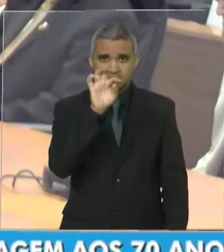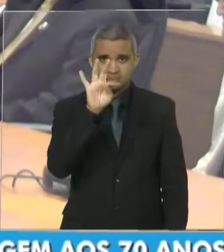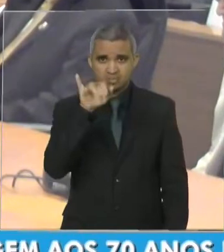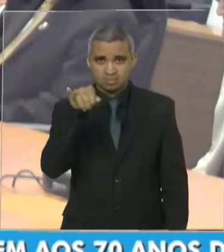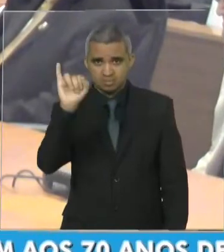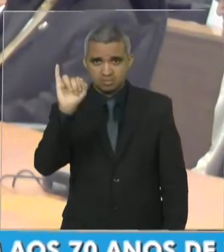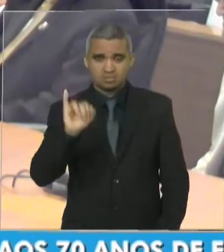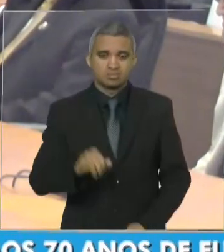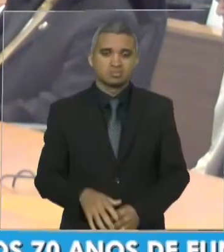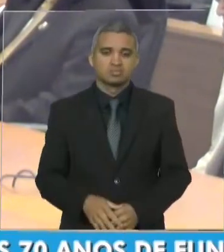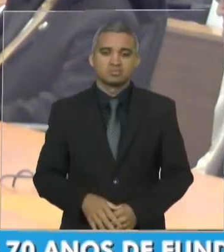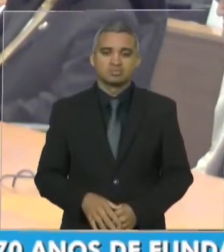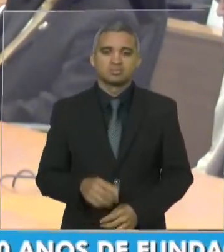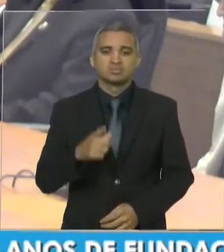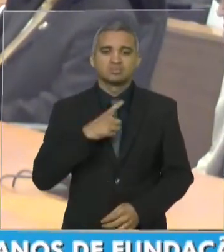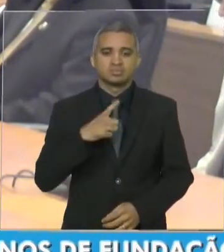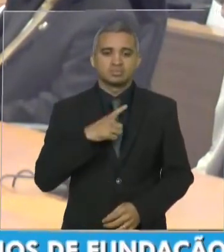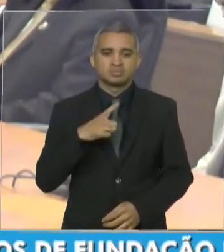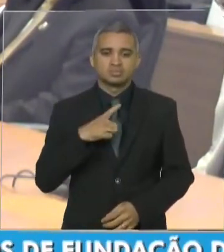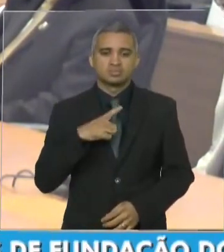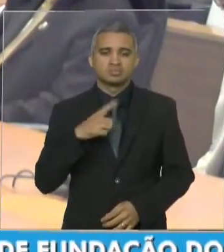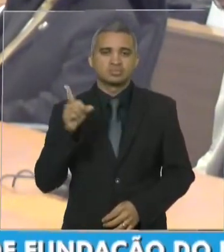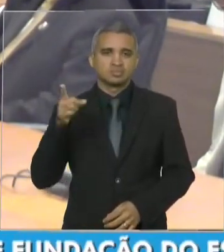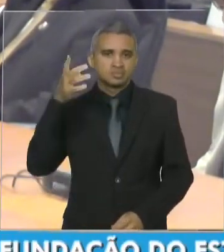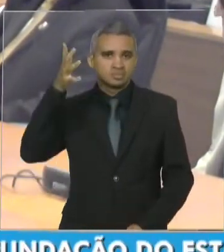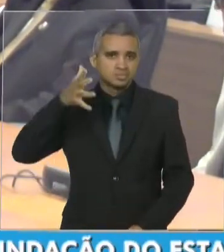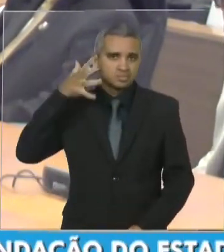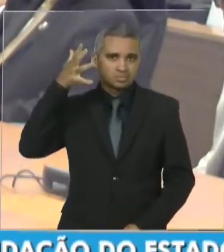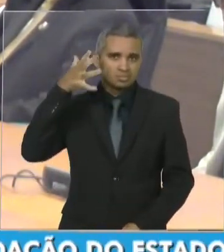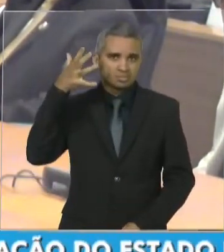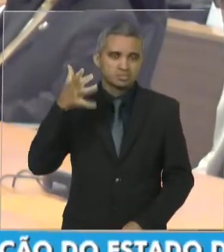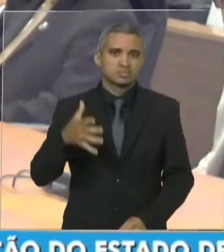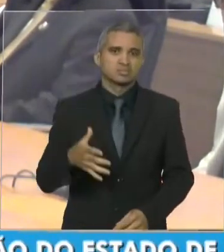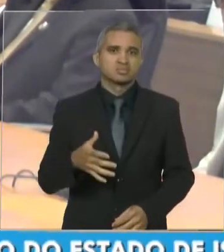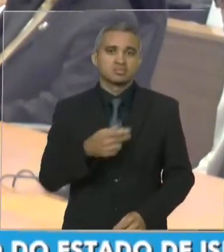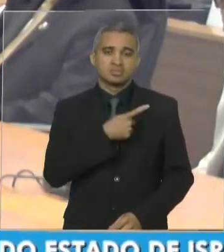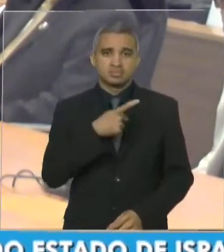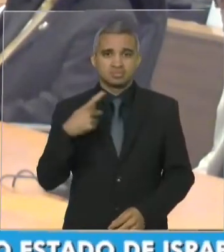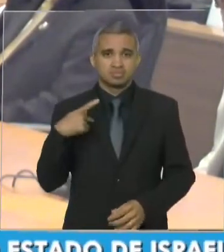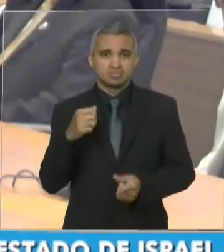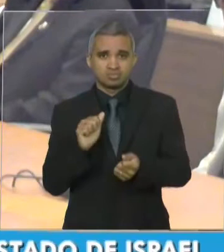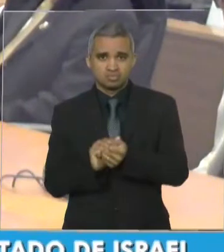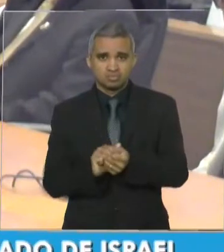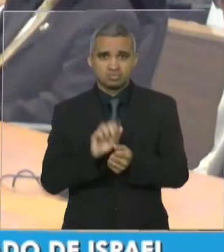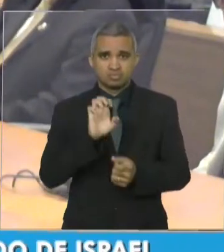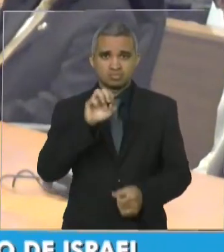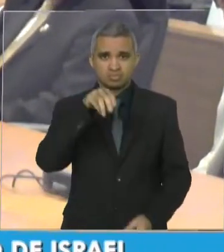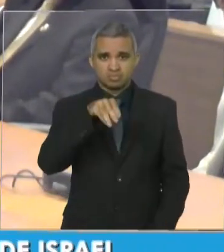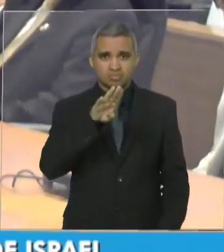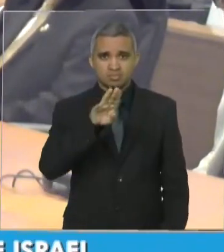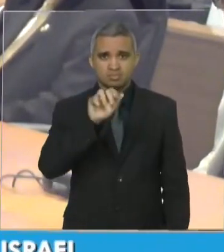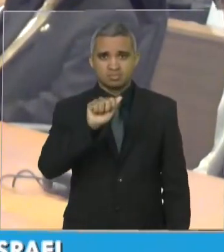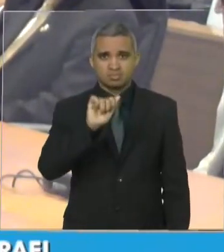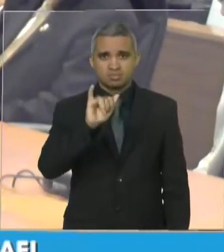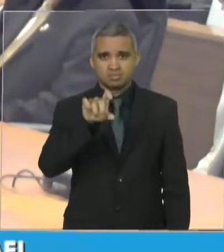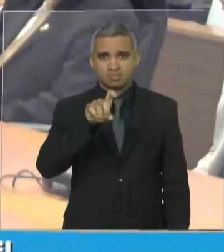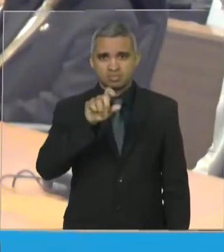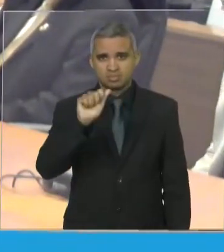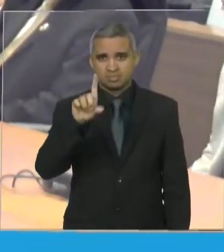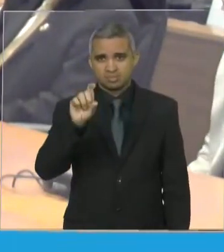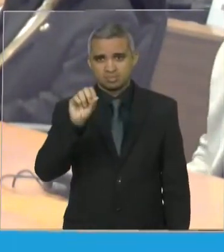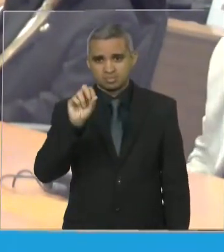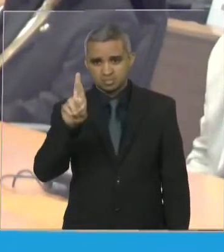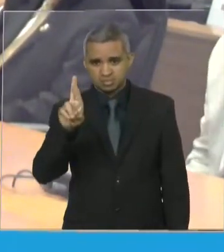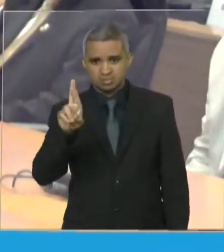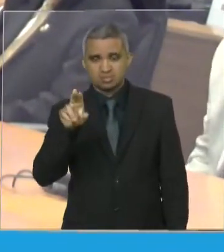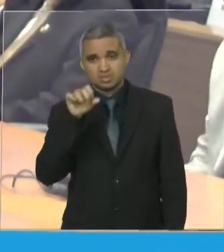diálogo com o embaixador e os pastores. Mas, independente de você ser pastor ou não, você está convidado.